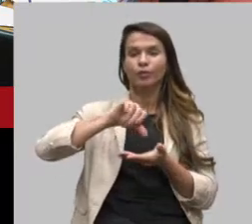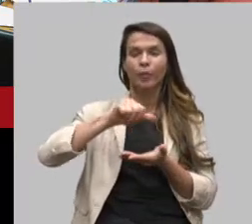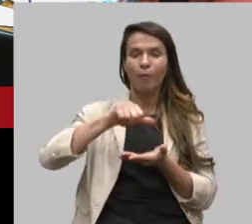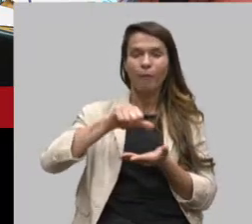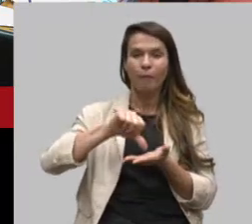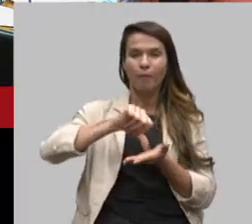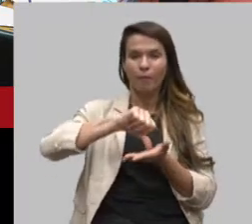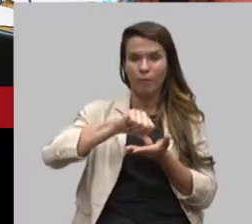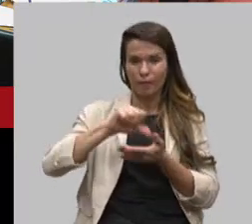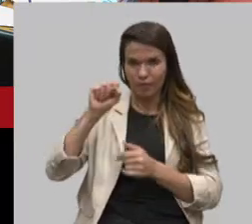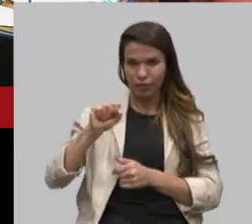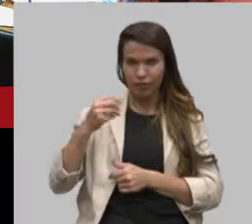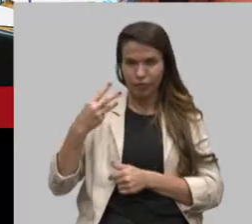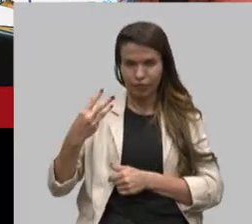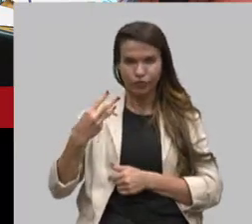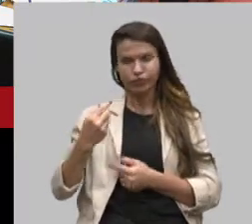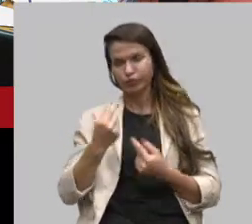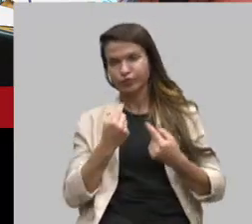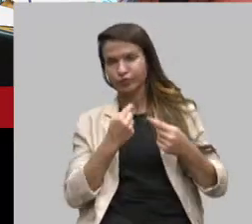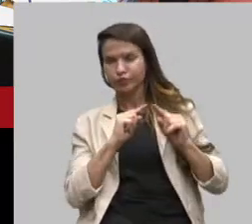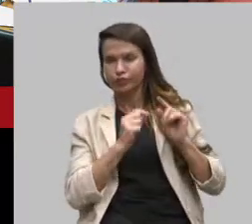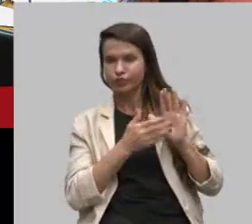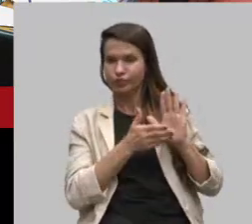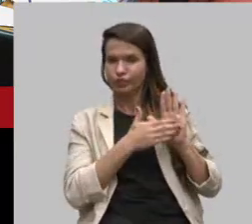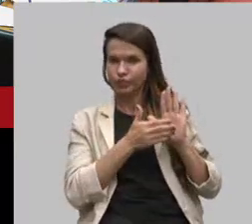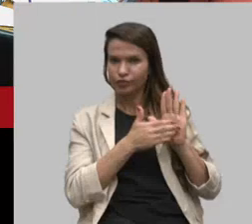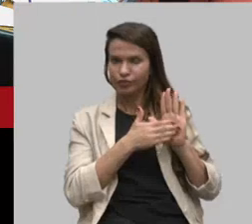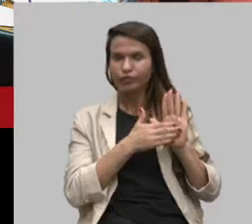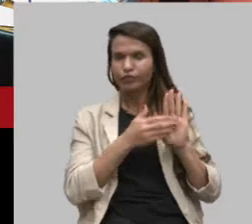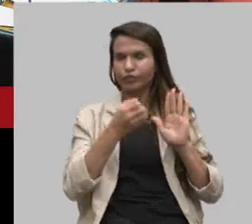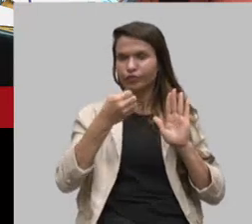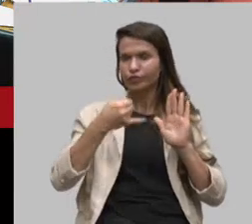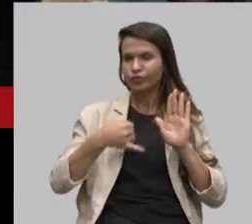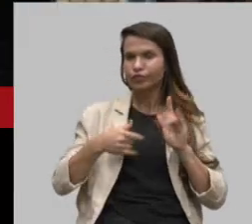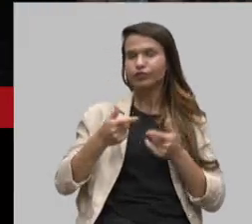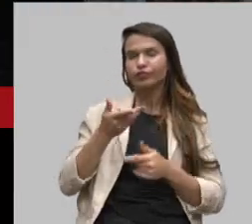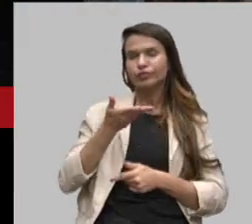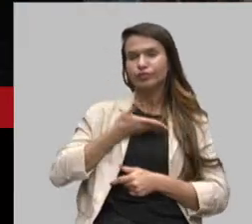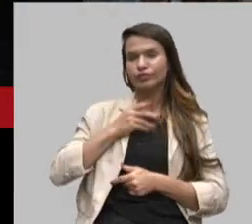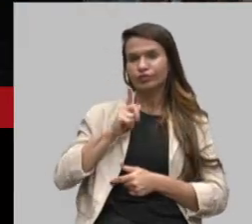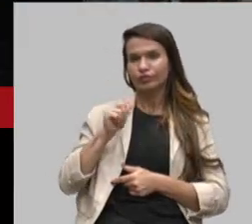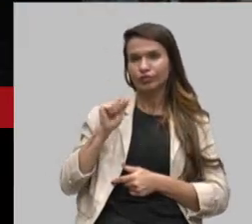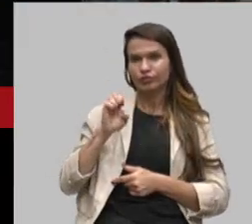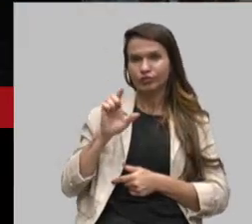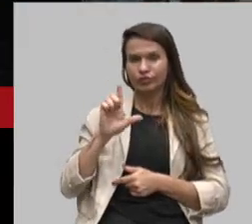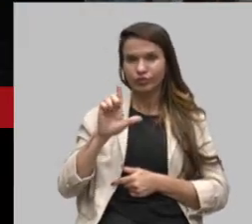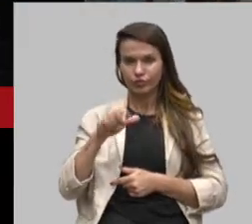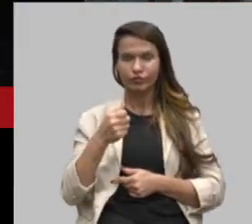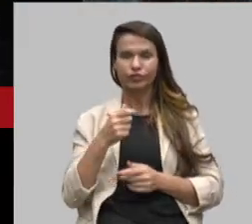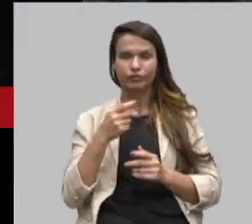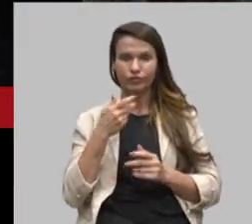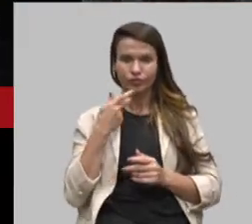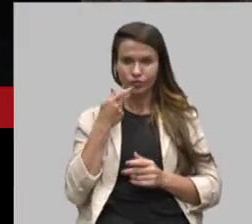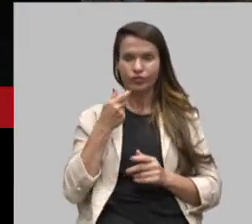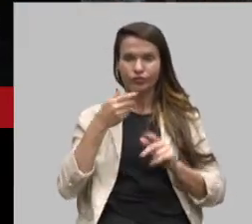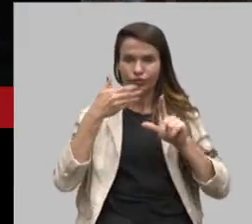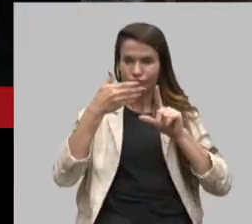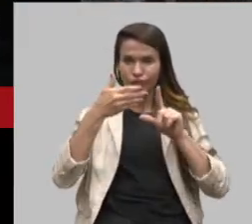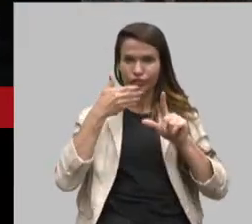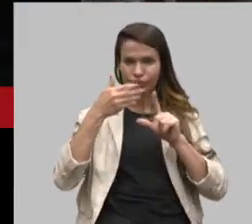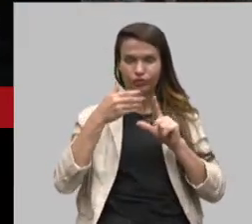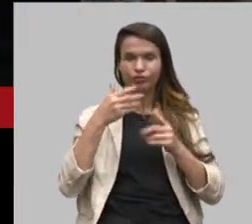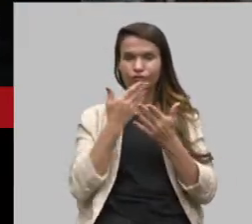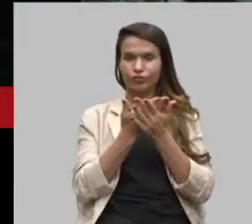manifestar também contra essa proposta pontuando o que o meu colega Gabriel bem bem disse da plataforma estudo Play que foi criada